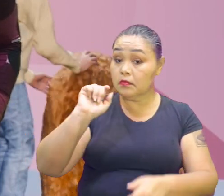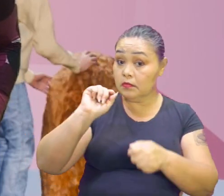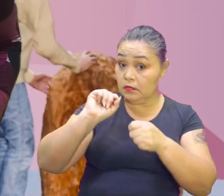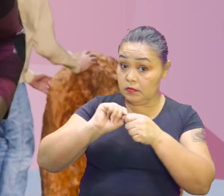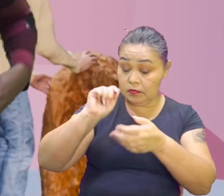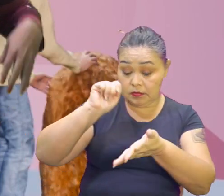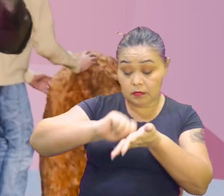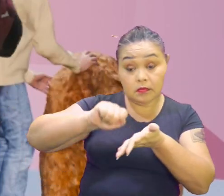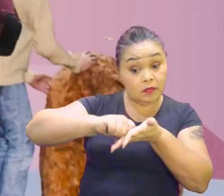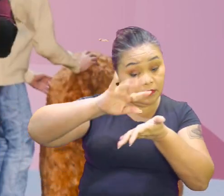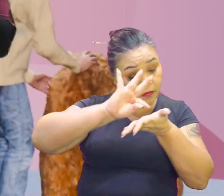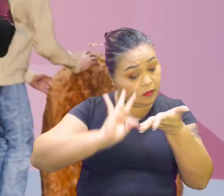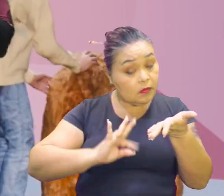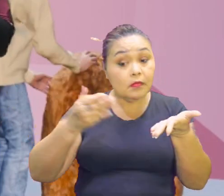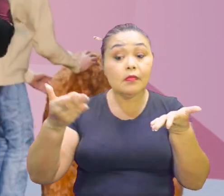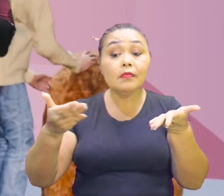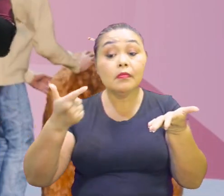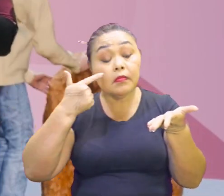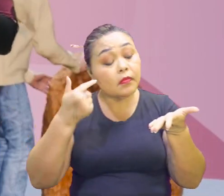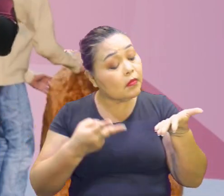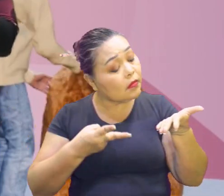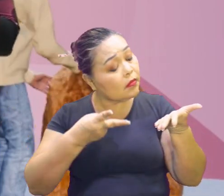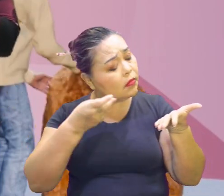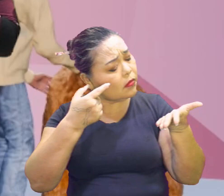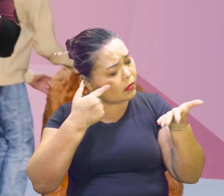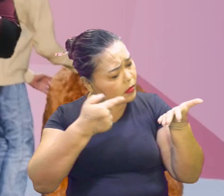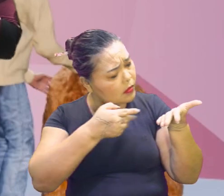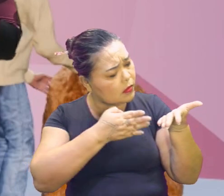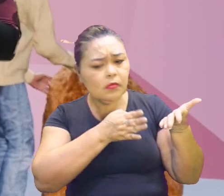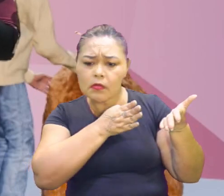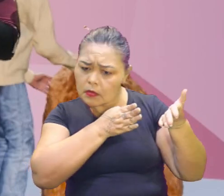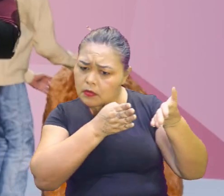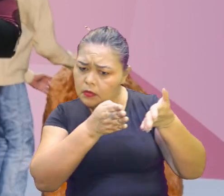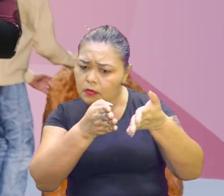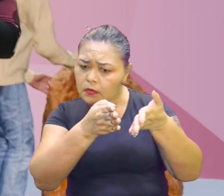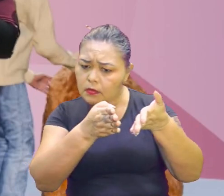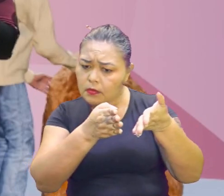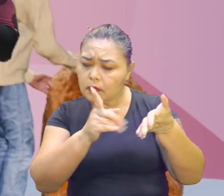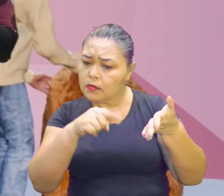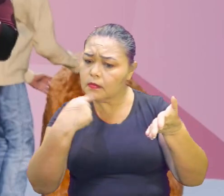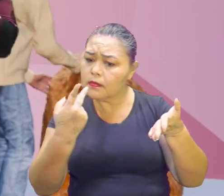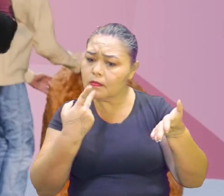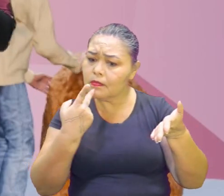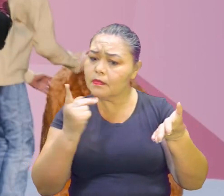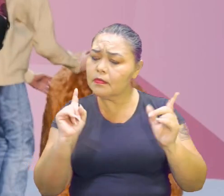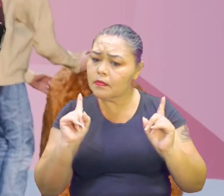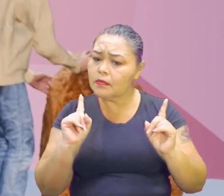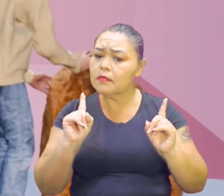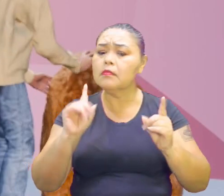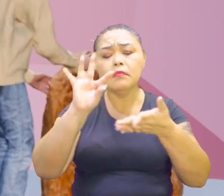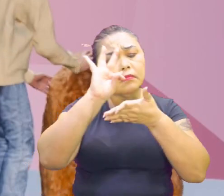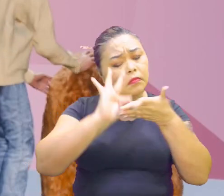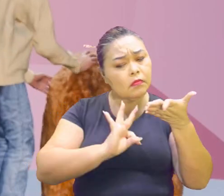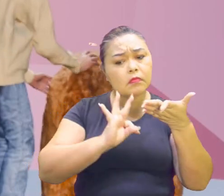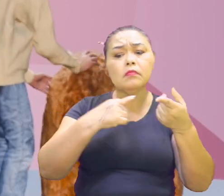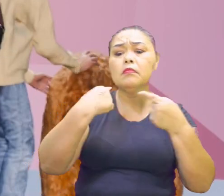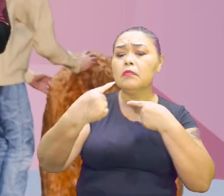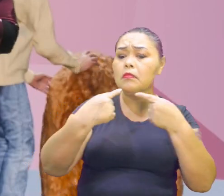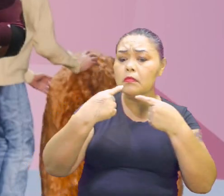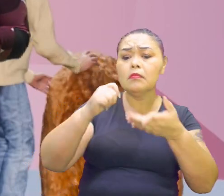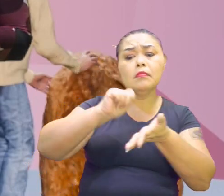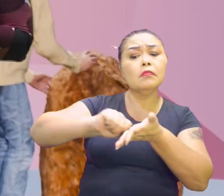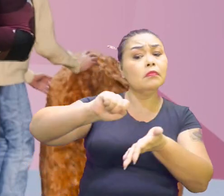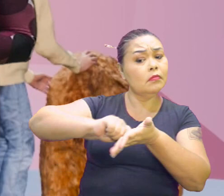seu texto. E agora você vai perceber, será que eu estou no caminho certo? Quando nós falamos em texto